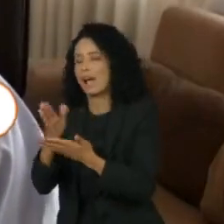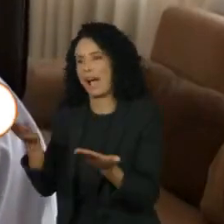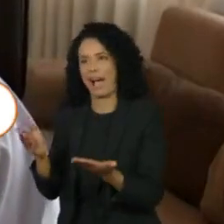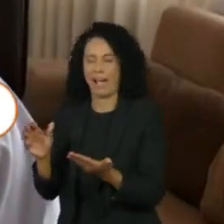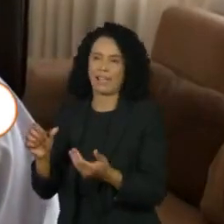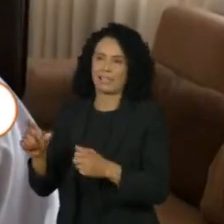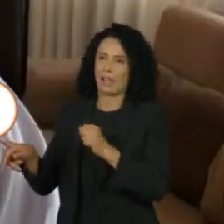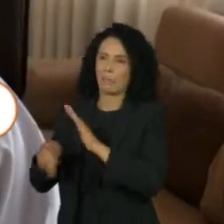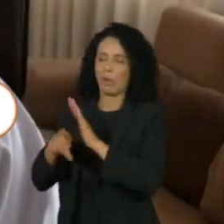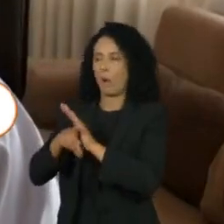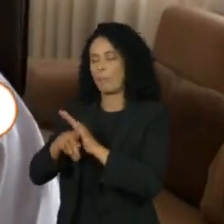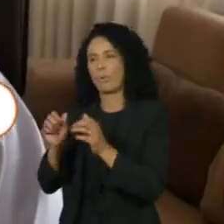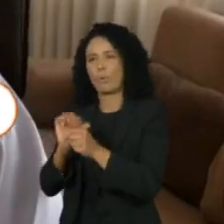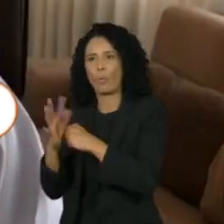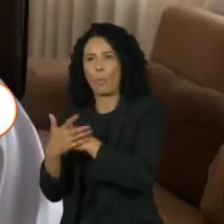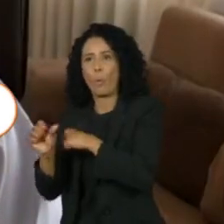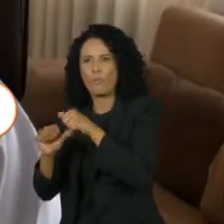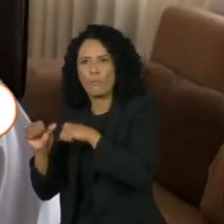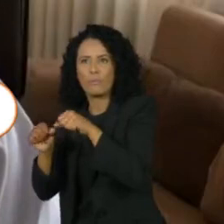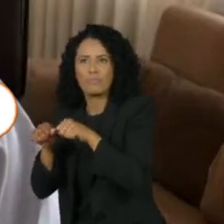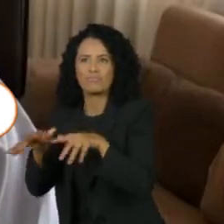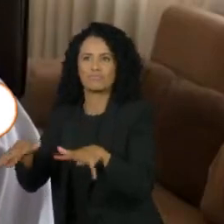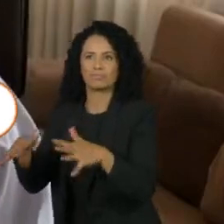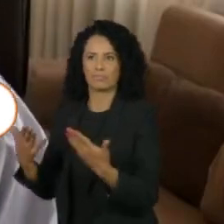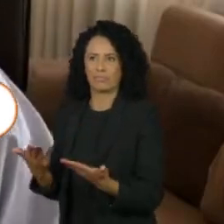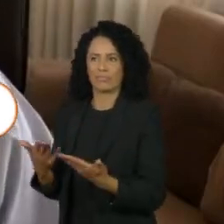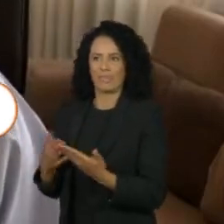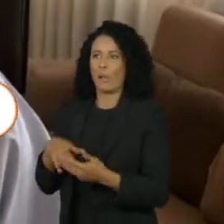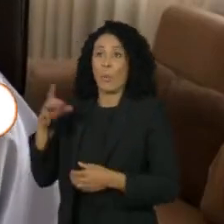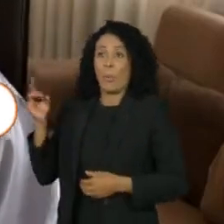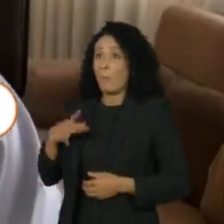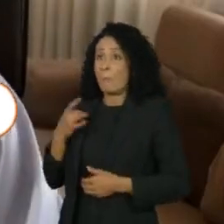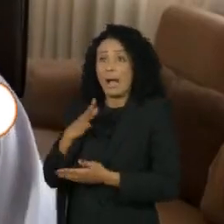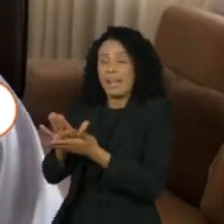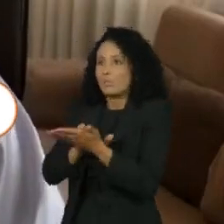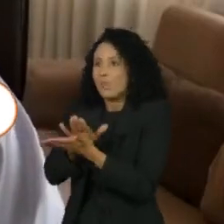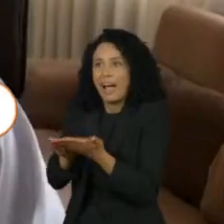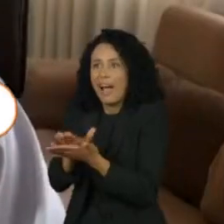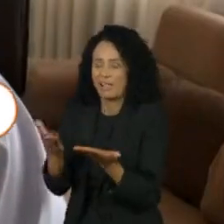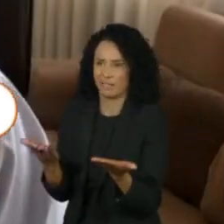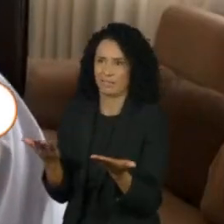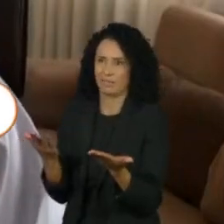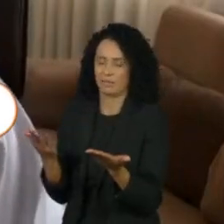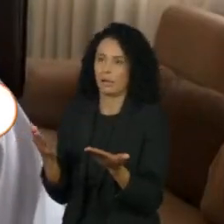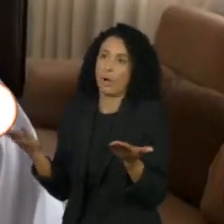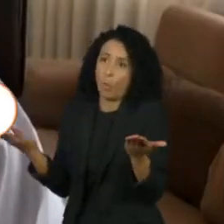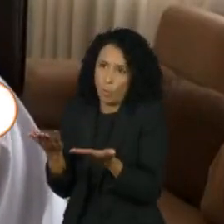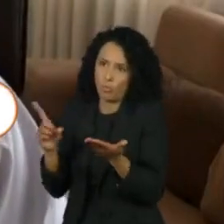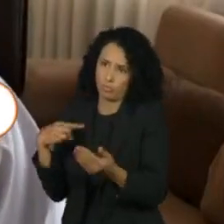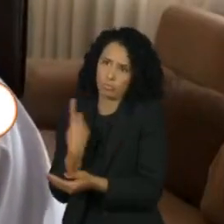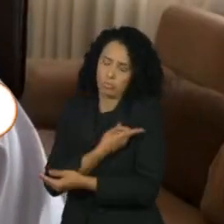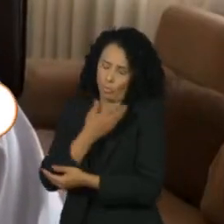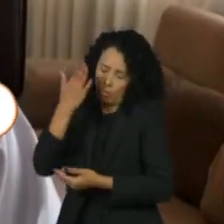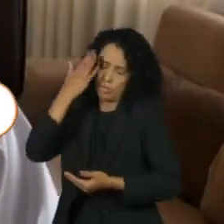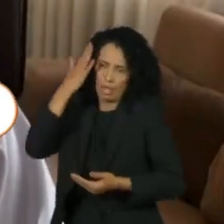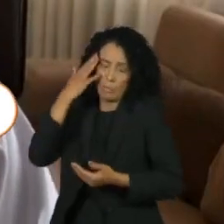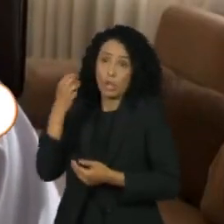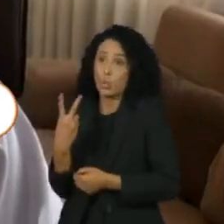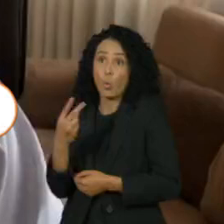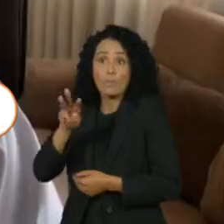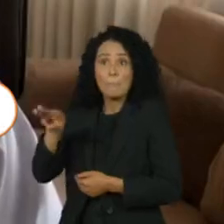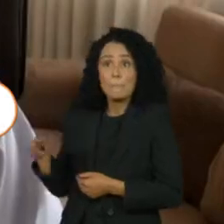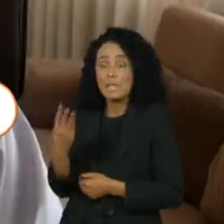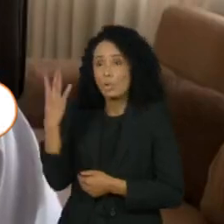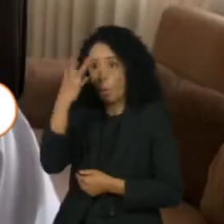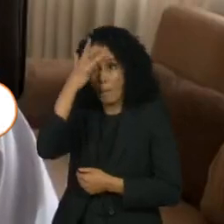né? Foi maior do que o medo de se infectar. E hoje nós sabemos que 2 milhões de habitantes do Reino